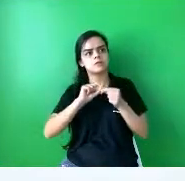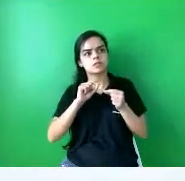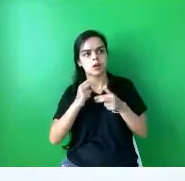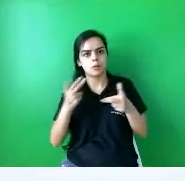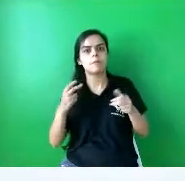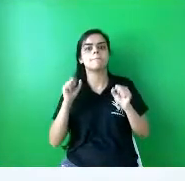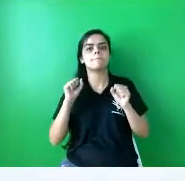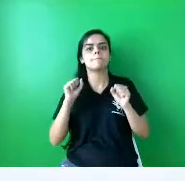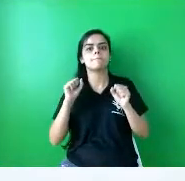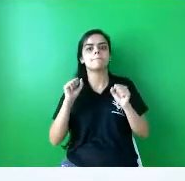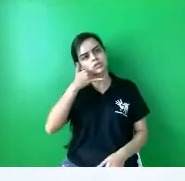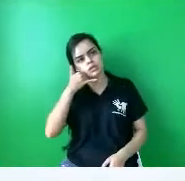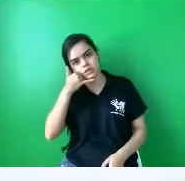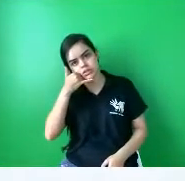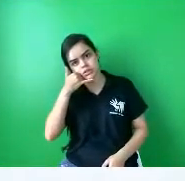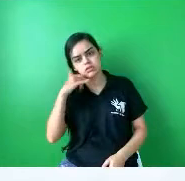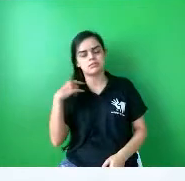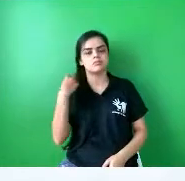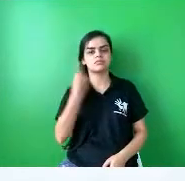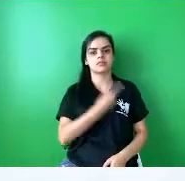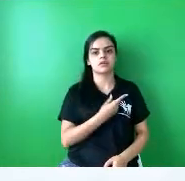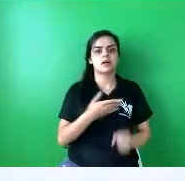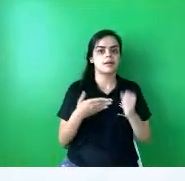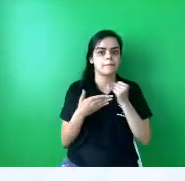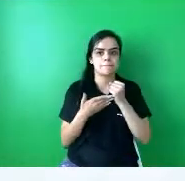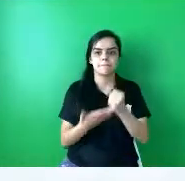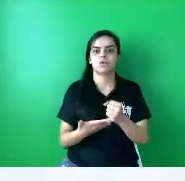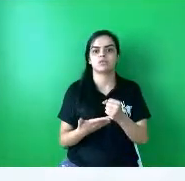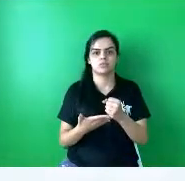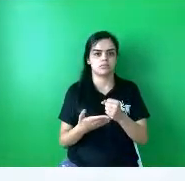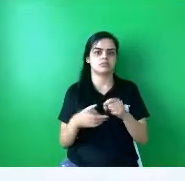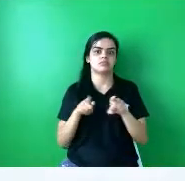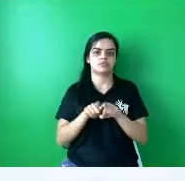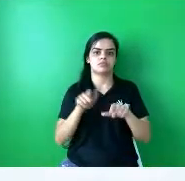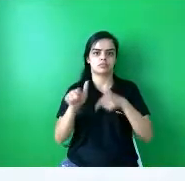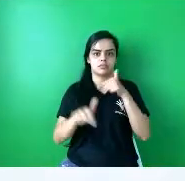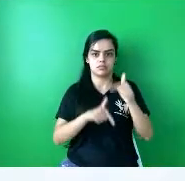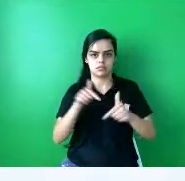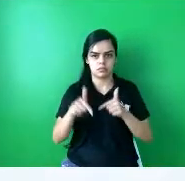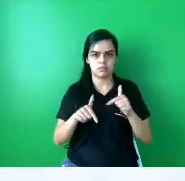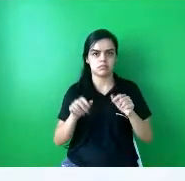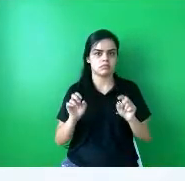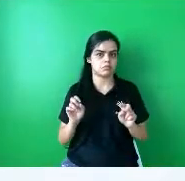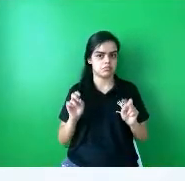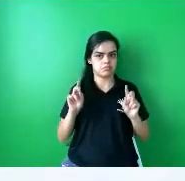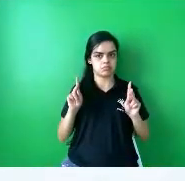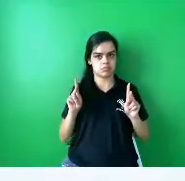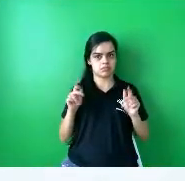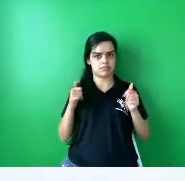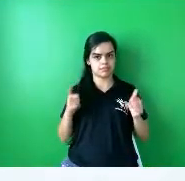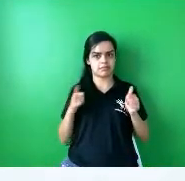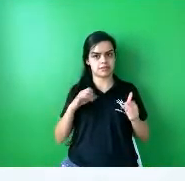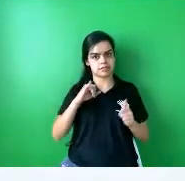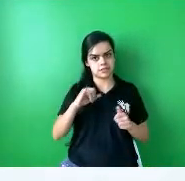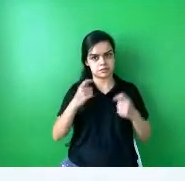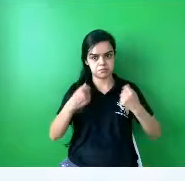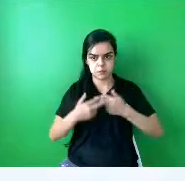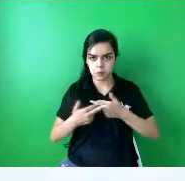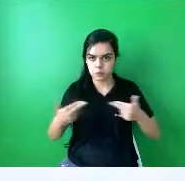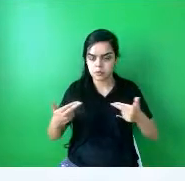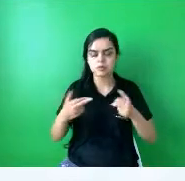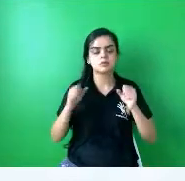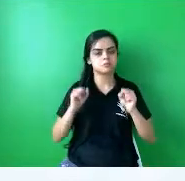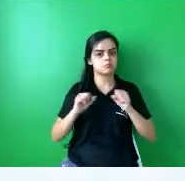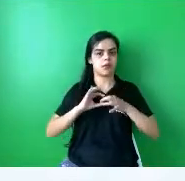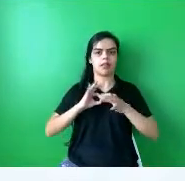Entre em contato conosco, a gente vai estar dando total assistência para os trabalhadores. Da minha parte seria isso. Caso vocês precisem de mais alguma informação,